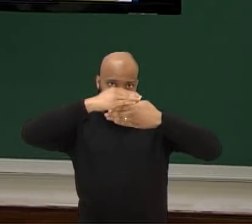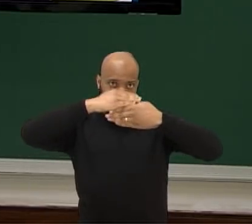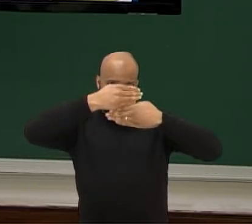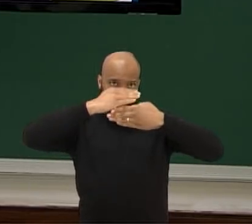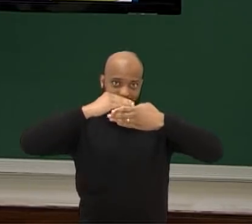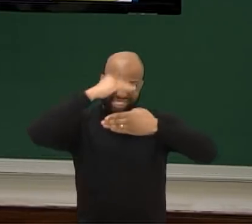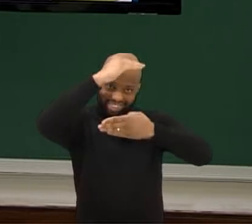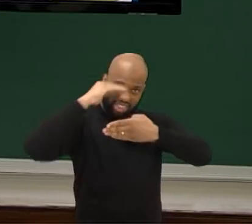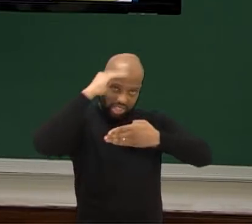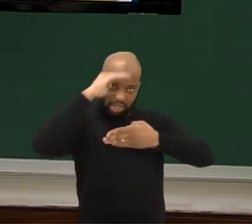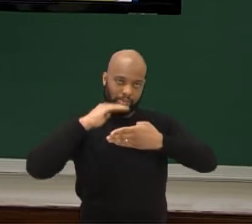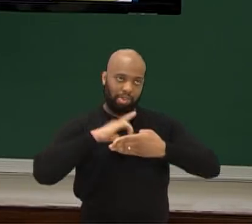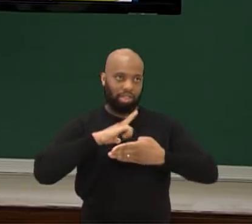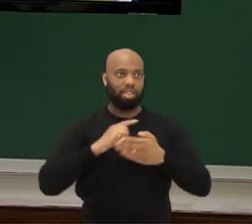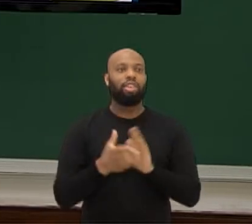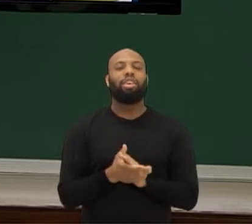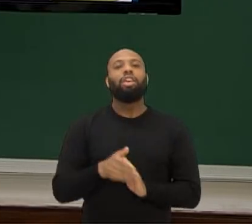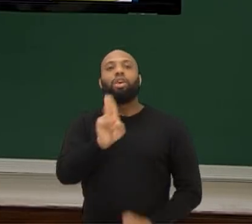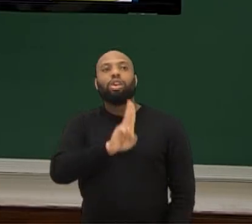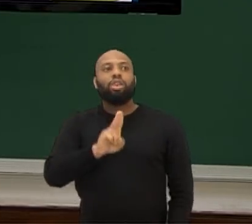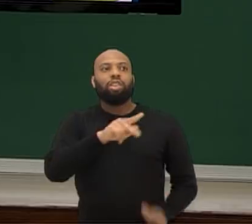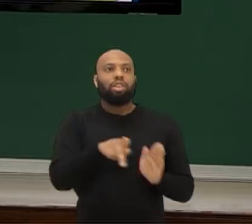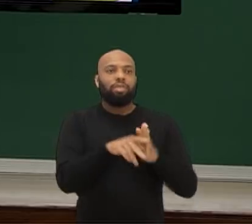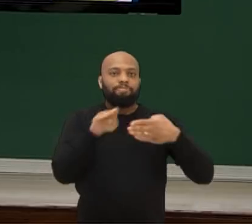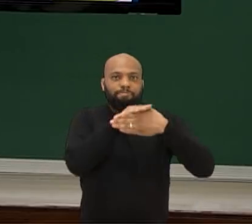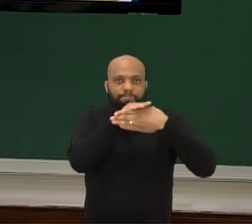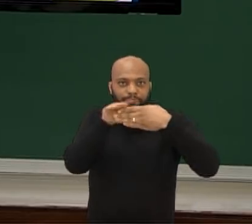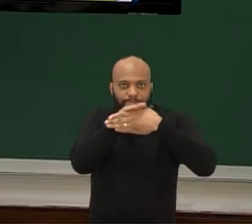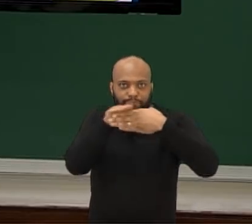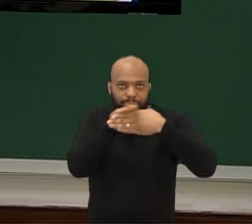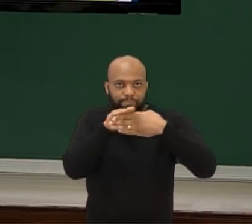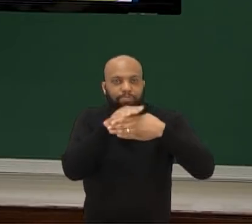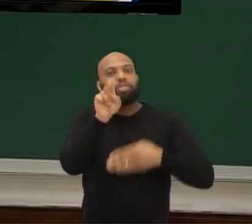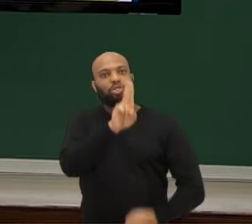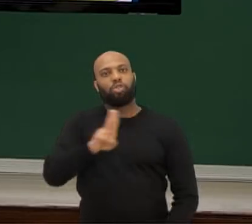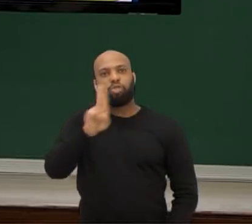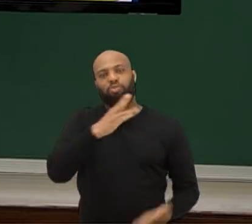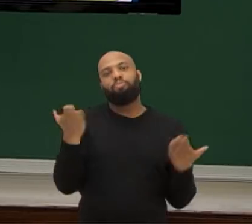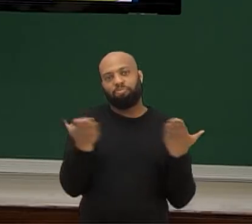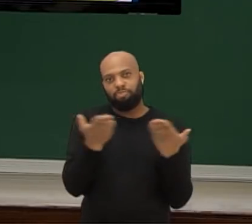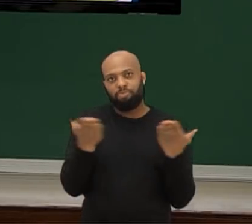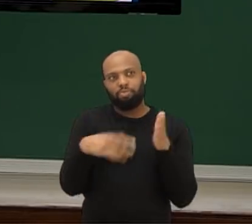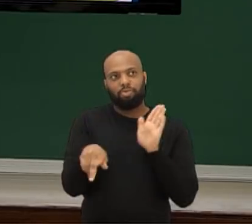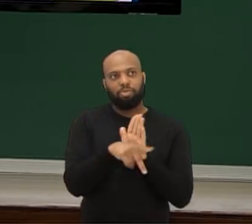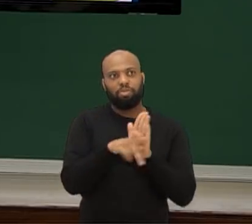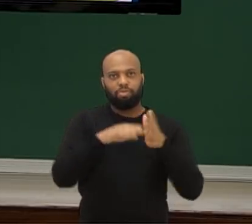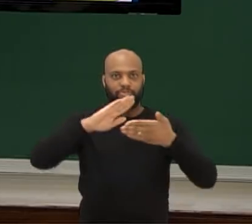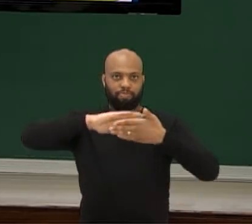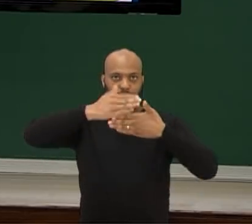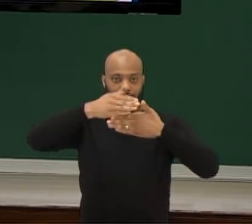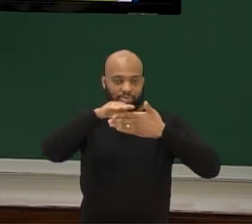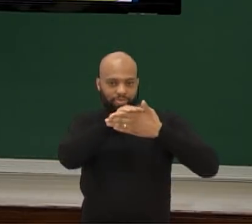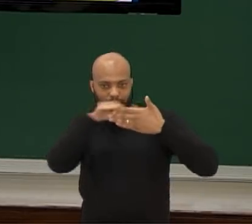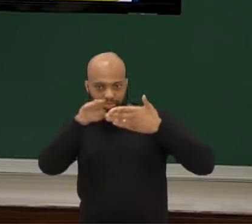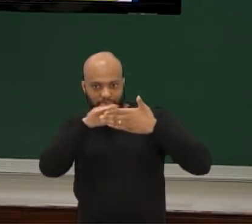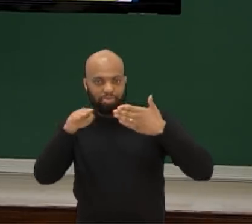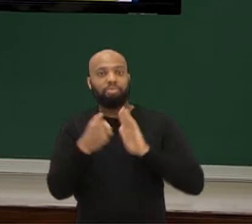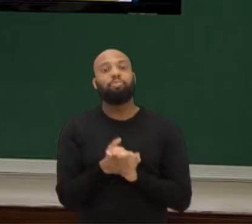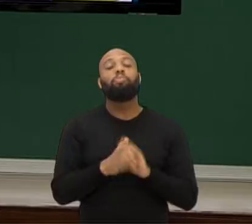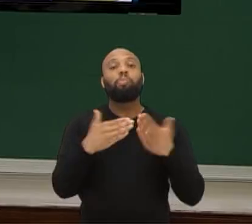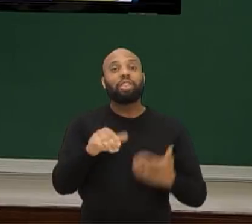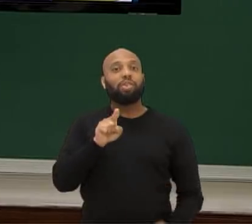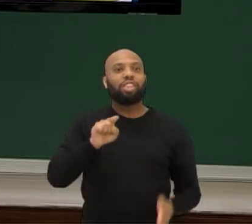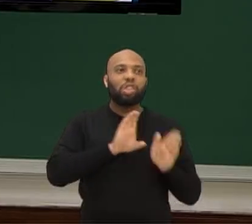refletindo na parte de cima, através do eixo de simetria que foi traçado no meio dessa figura. Então